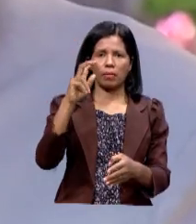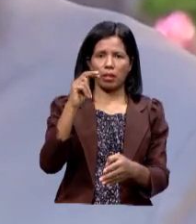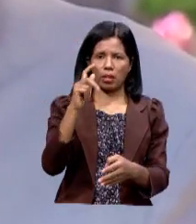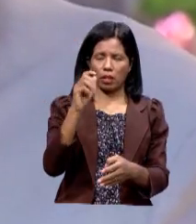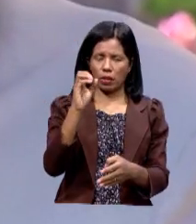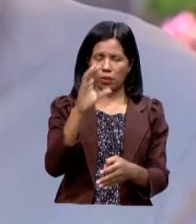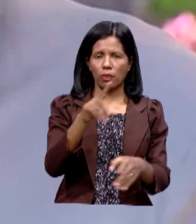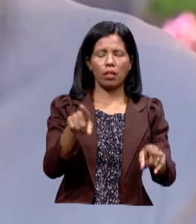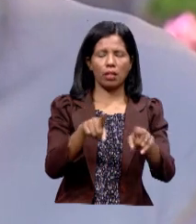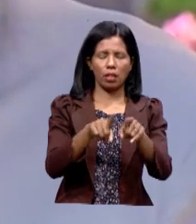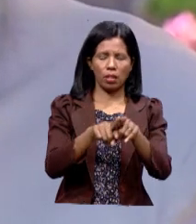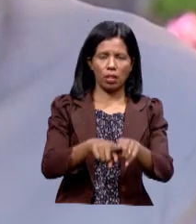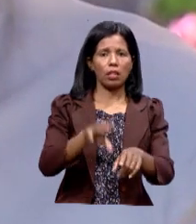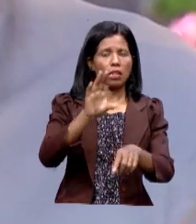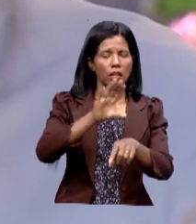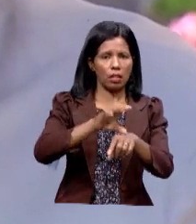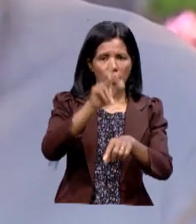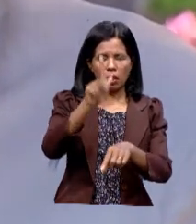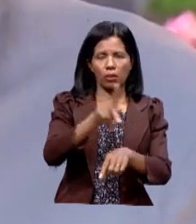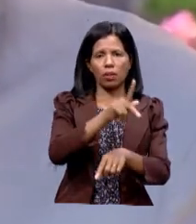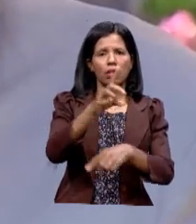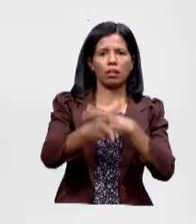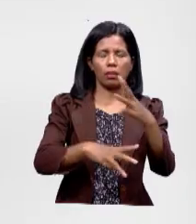principio Igreja Católica e ha mundo.